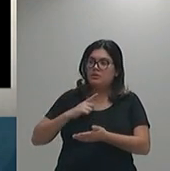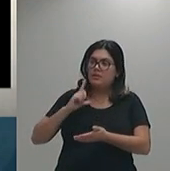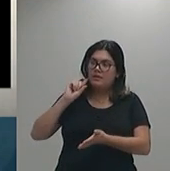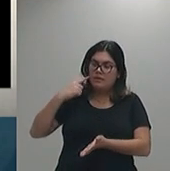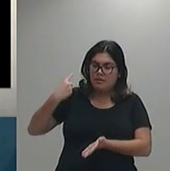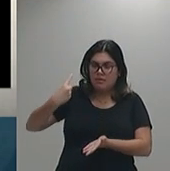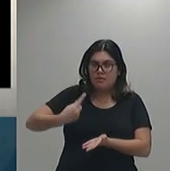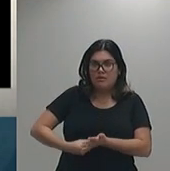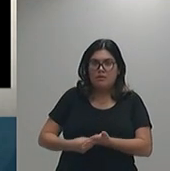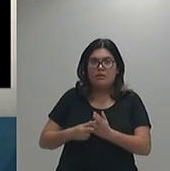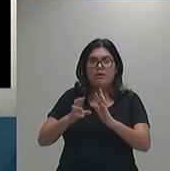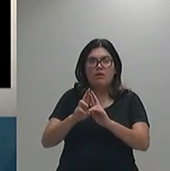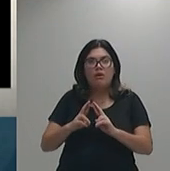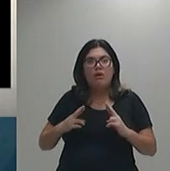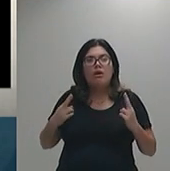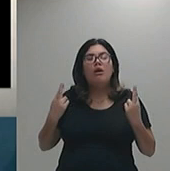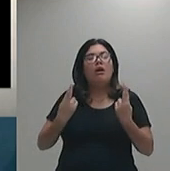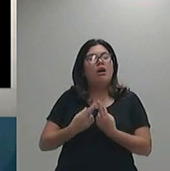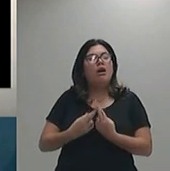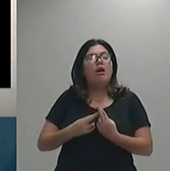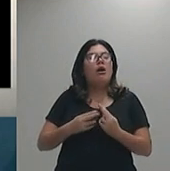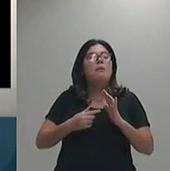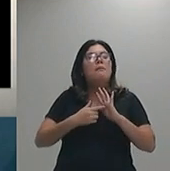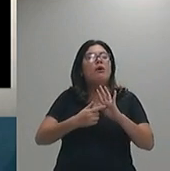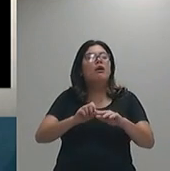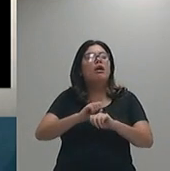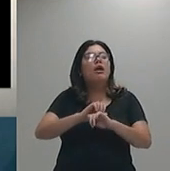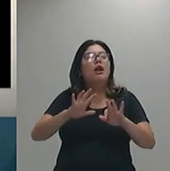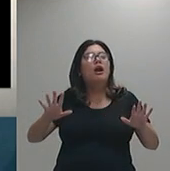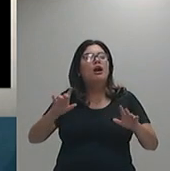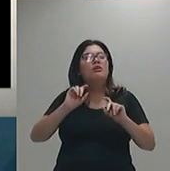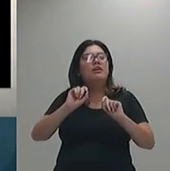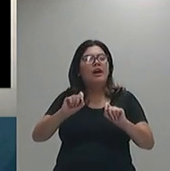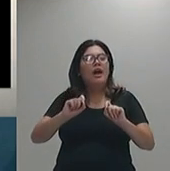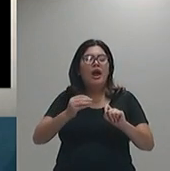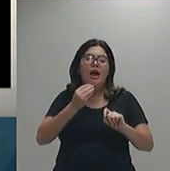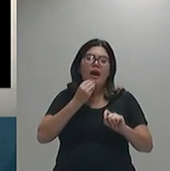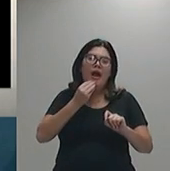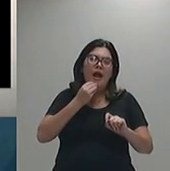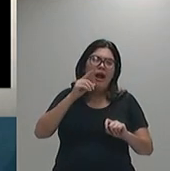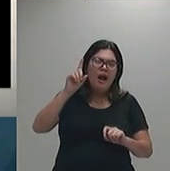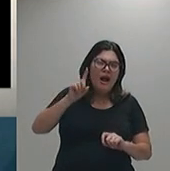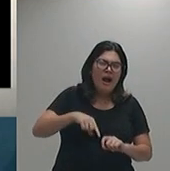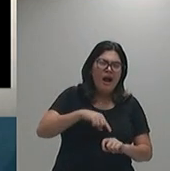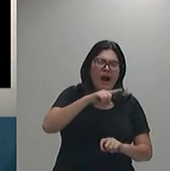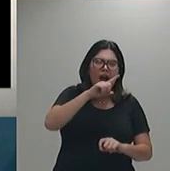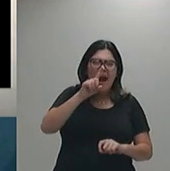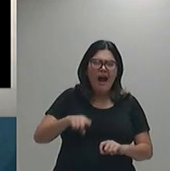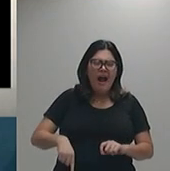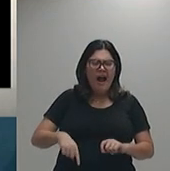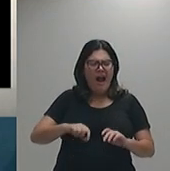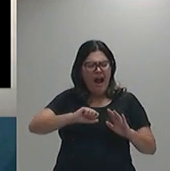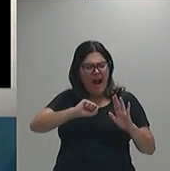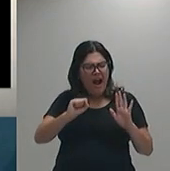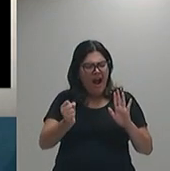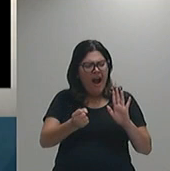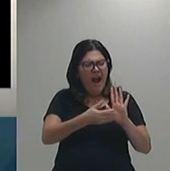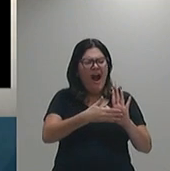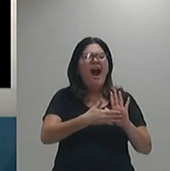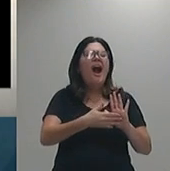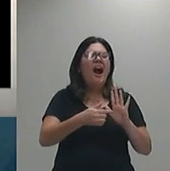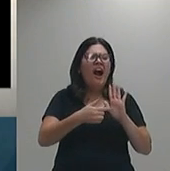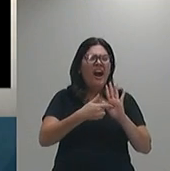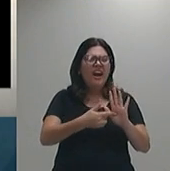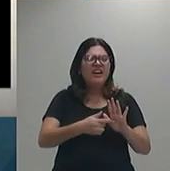é evidente que deveria ter sido extinto a aquela são movidas pelos legitimados